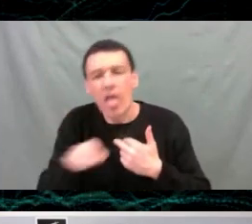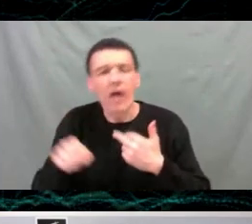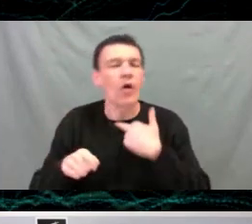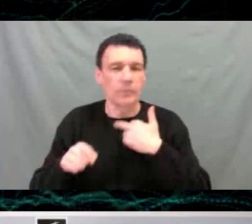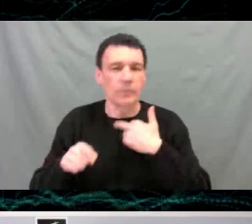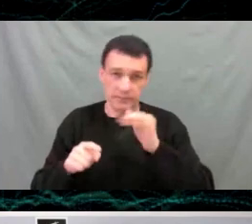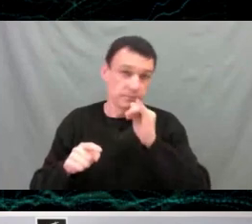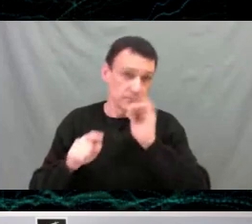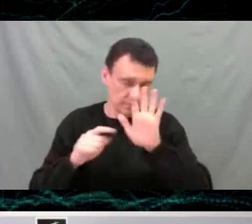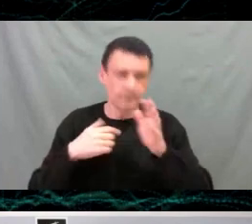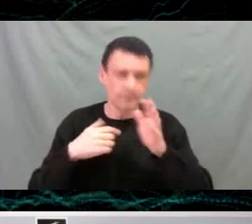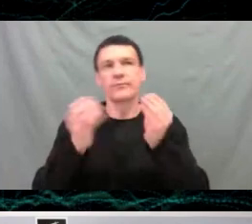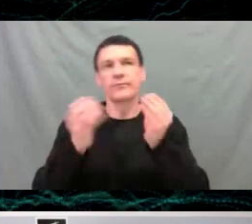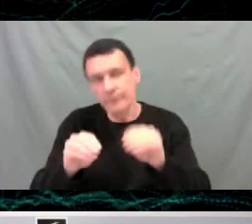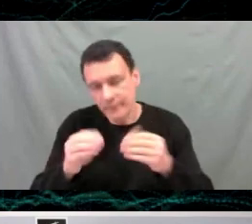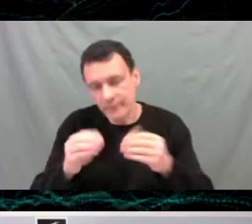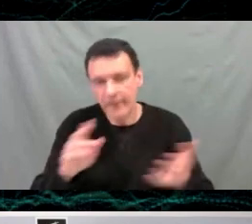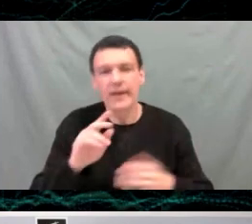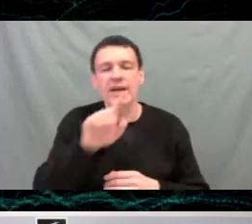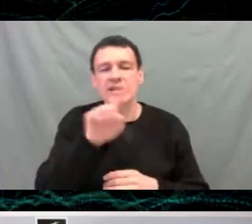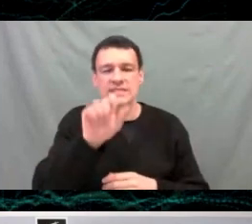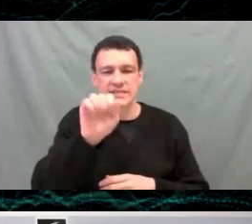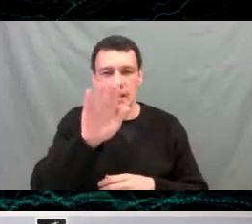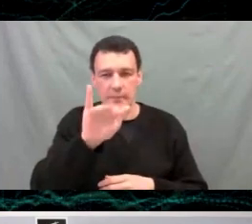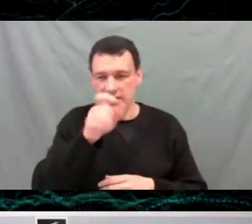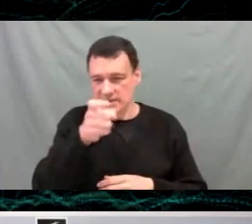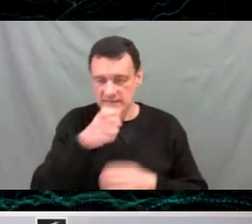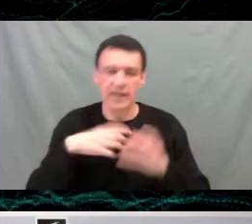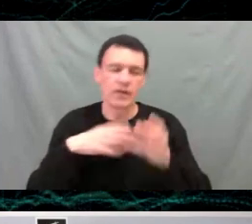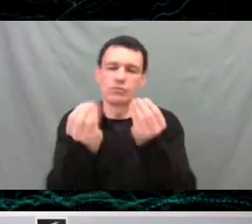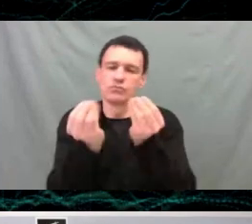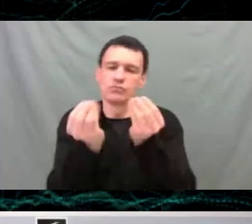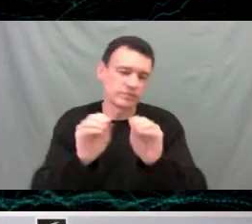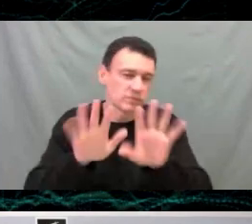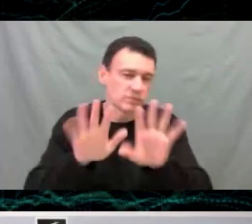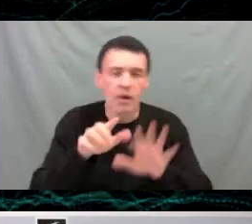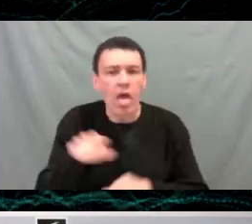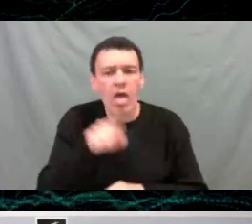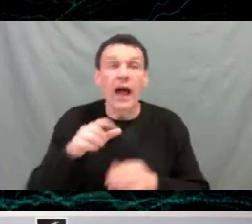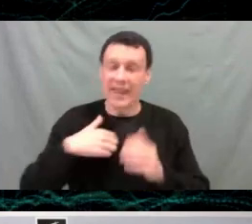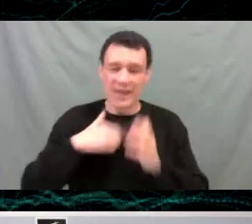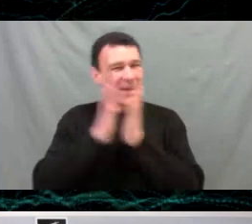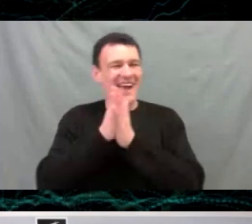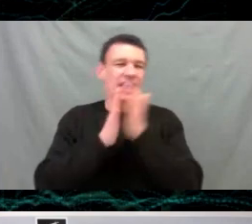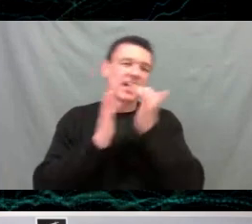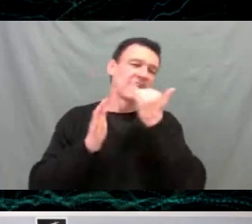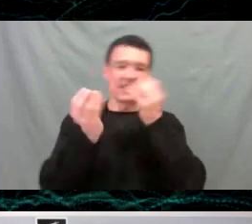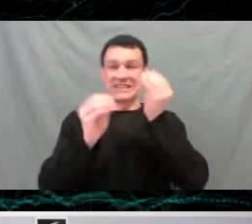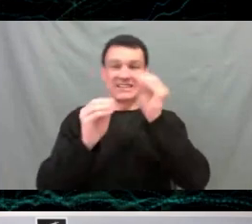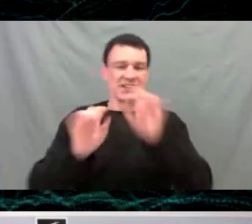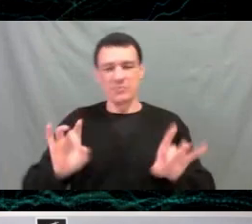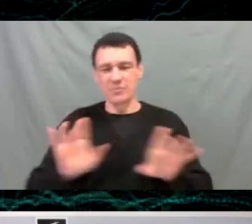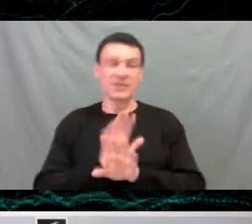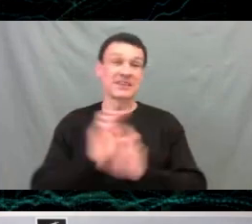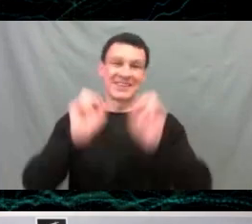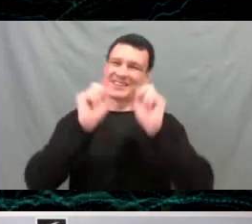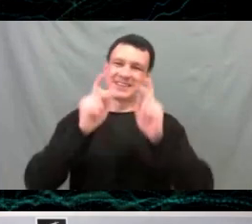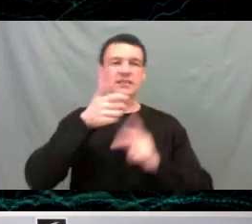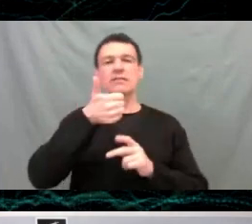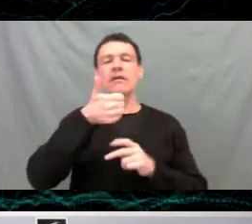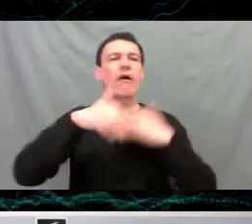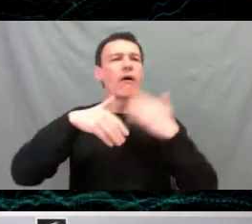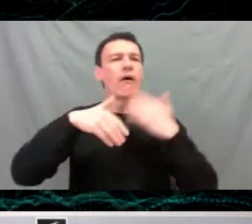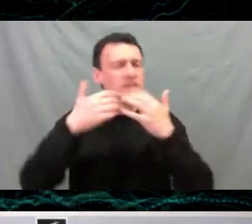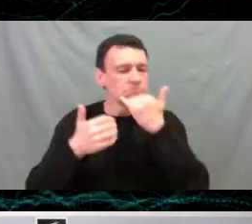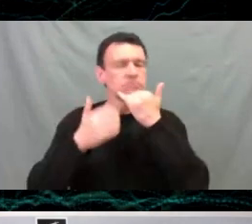começa a adicionar hosts lá e você está configurando, você está super otimista ali e tal. E aí, dependendo de quantidade de itens